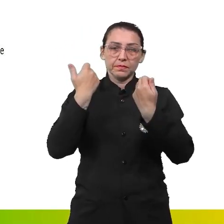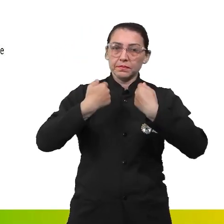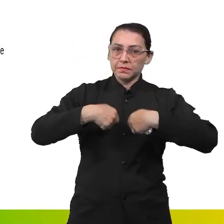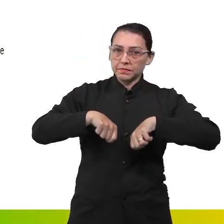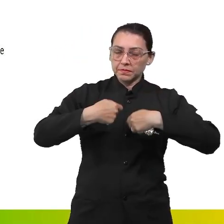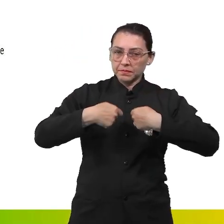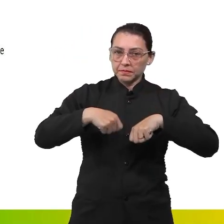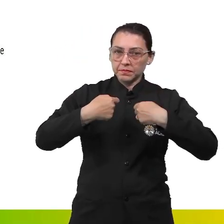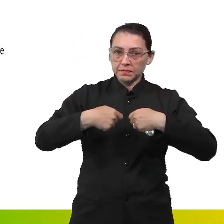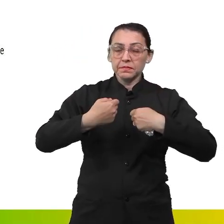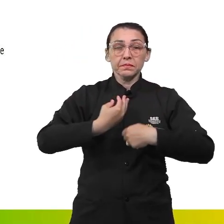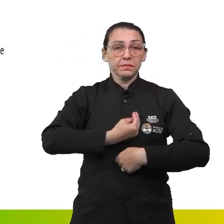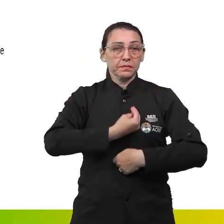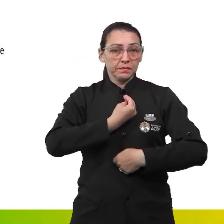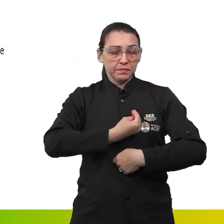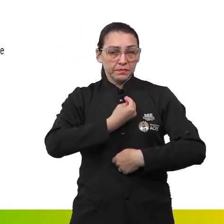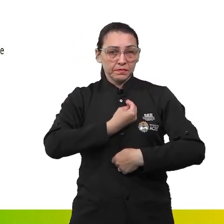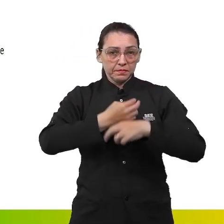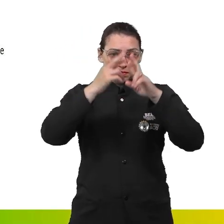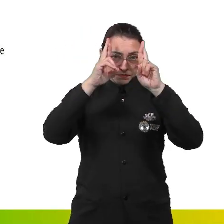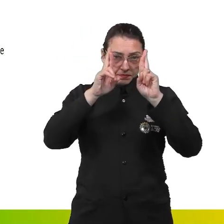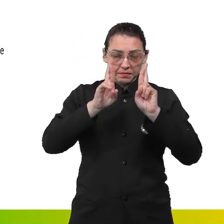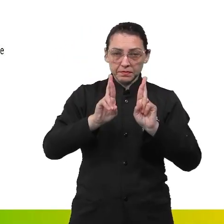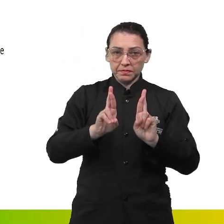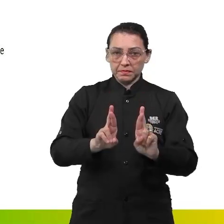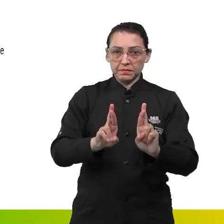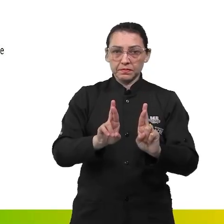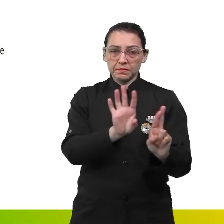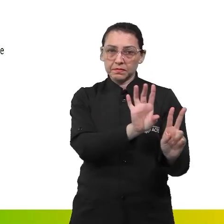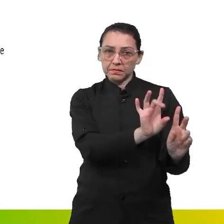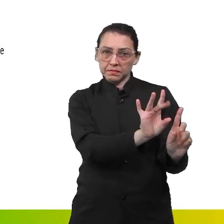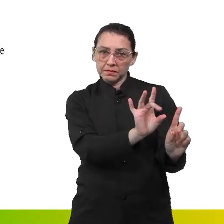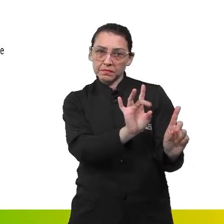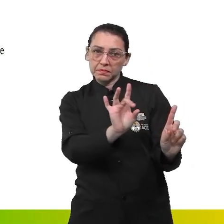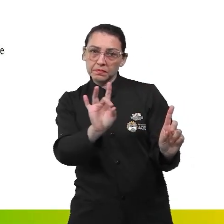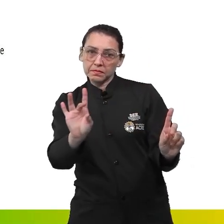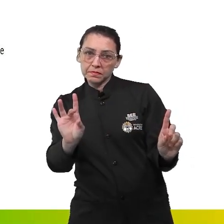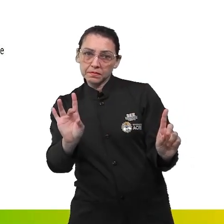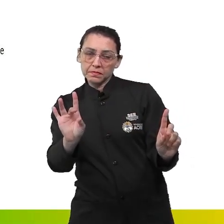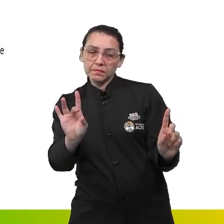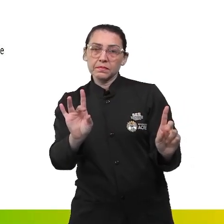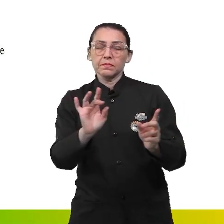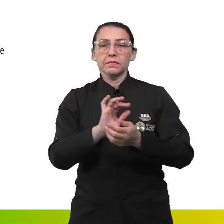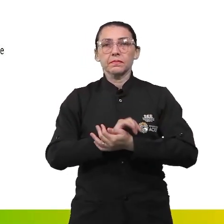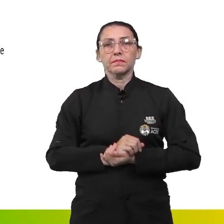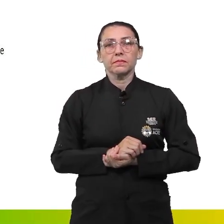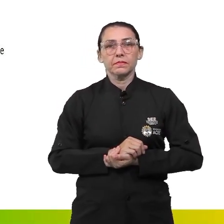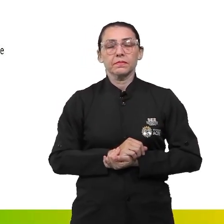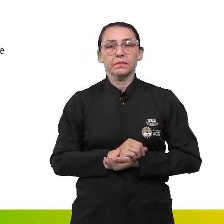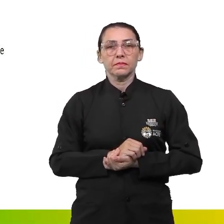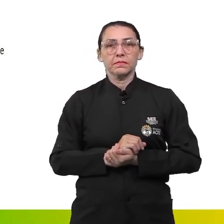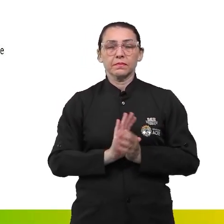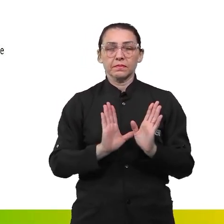precisamos conviver, não é? E disseminar respeito, não é, às diversas